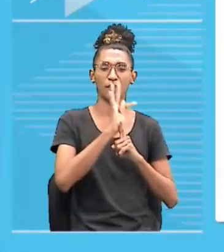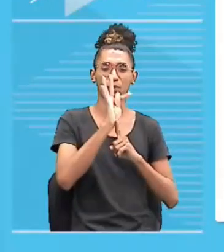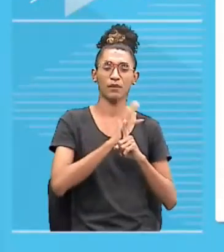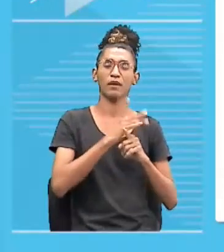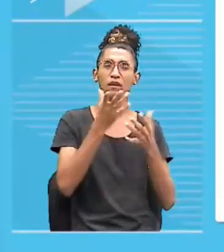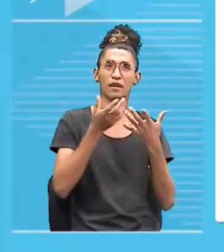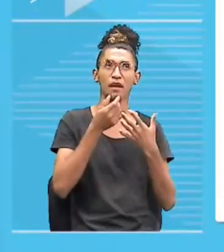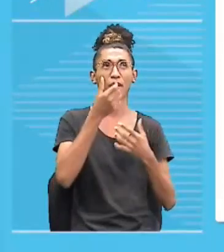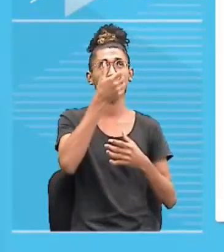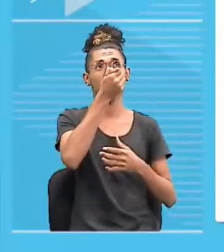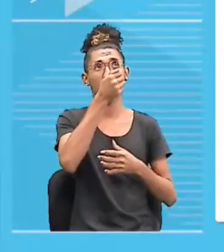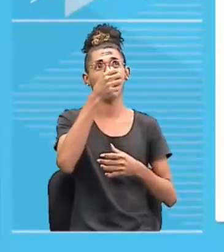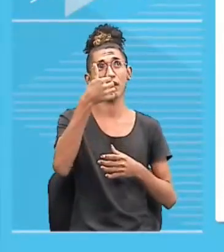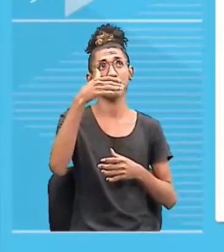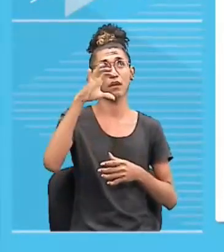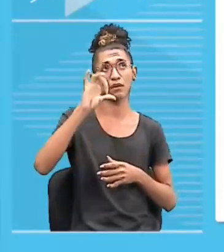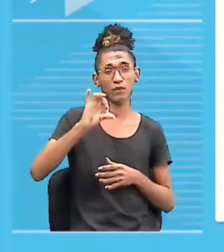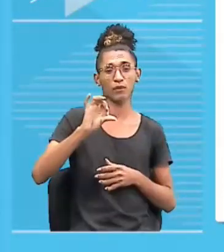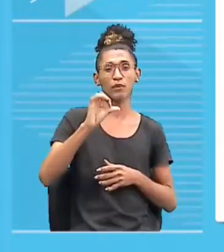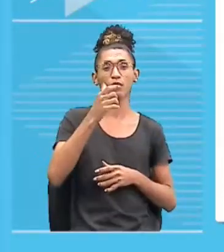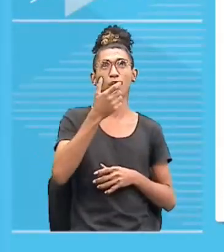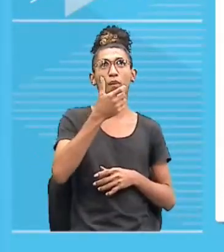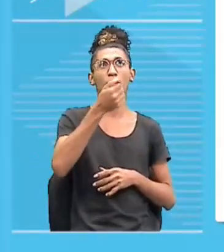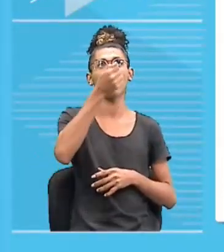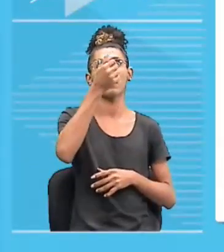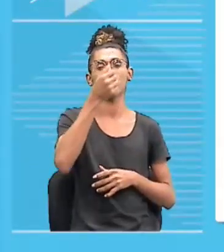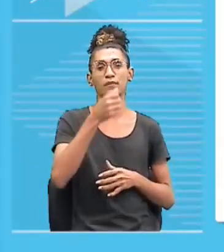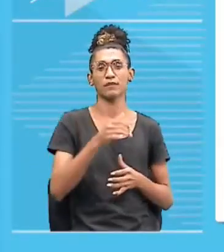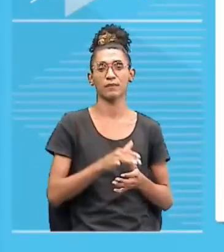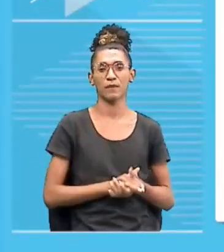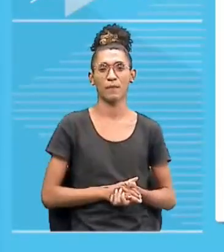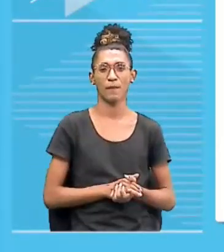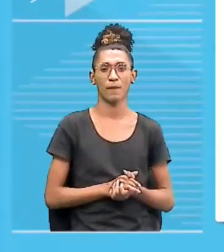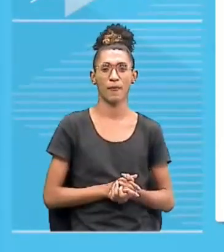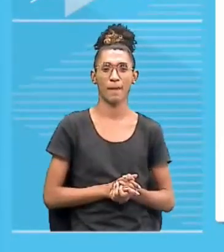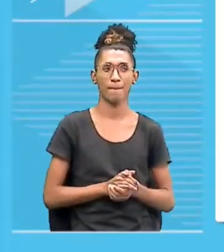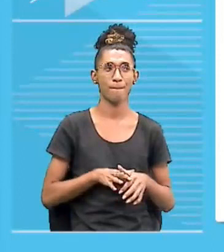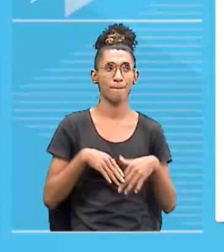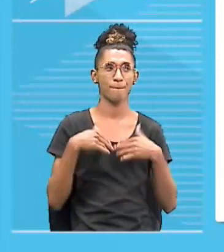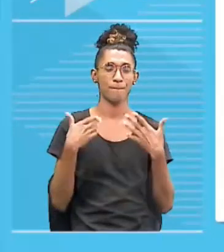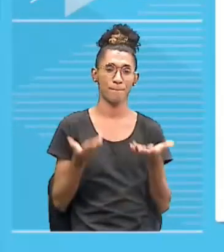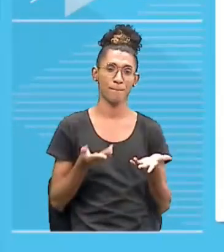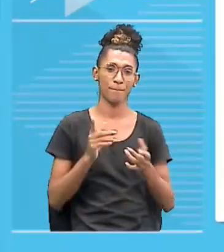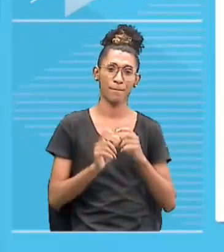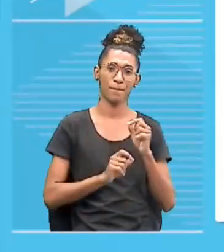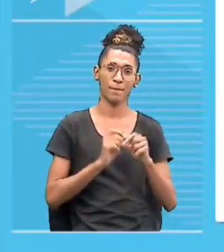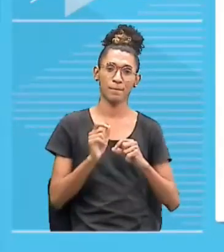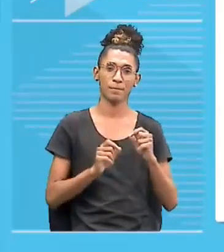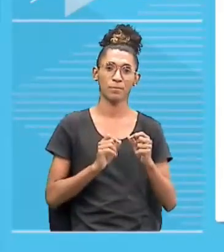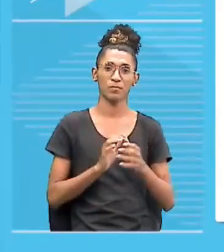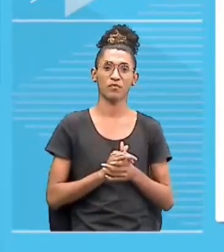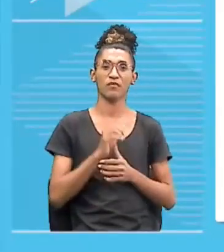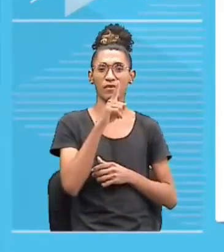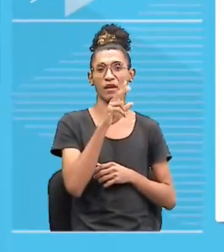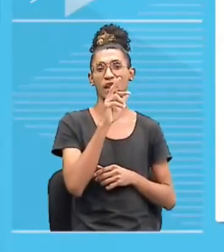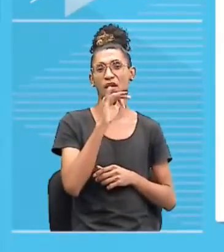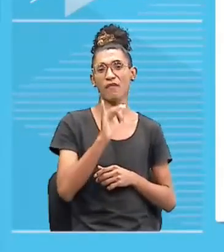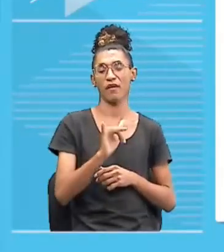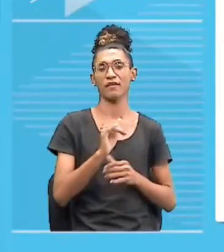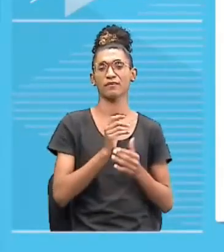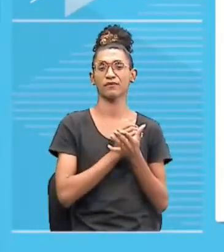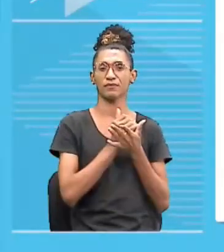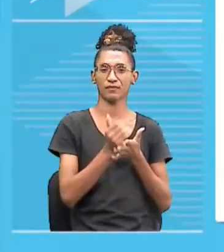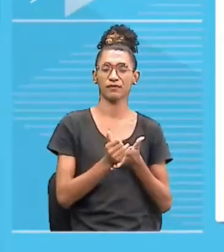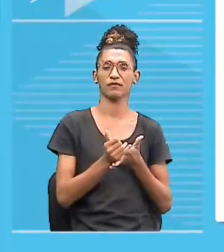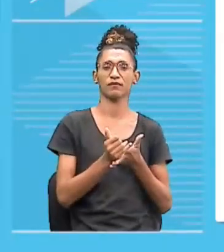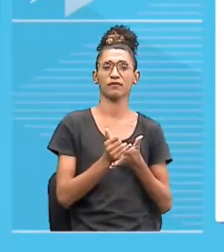você quer. Eu quero 18 graus, porque eu quero o Polo Norte, né? E aí, automaticamente, ele vai começar